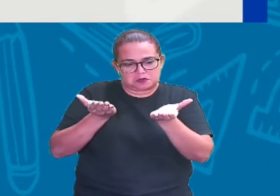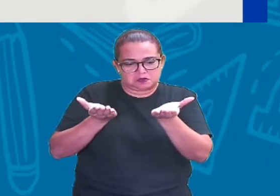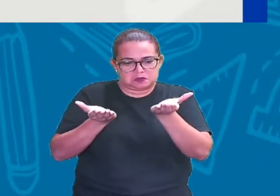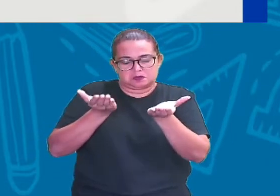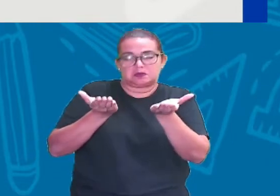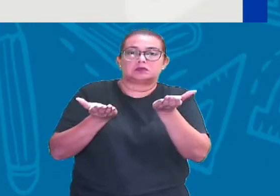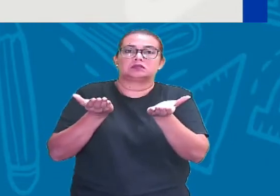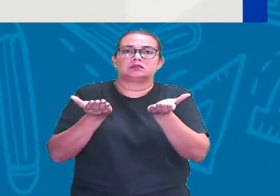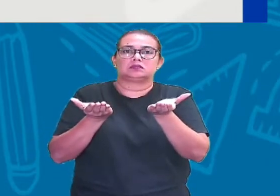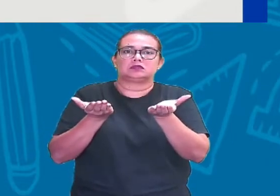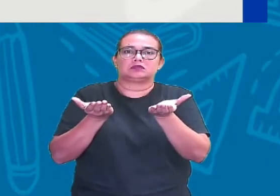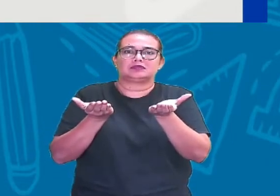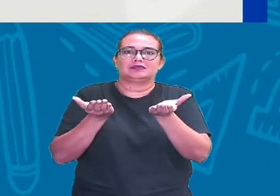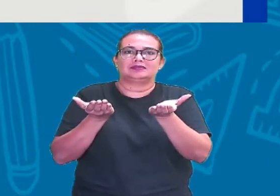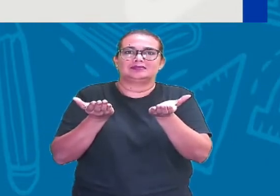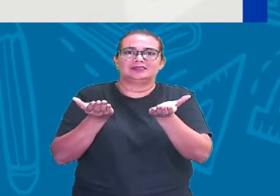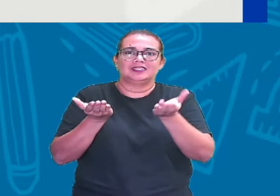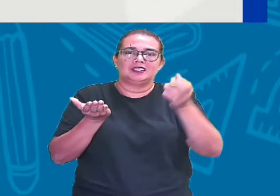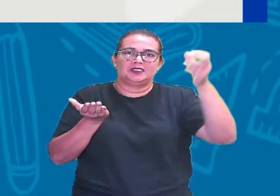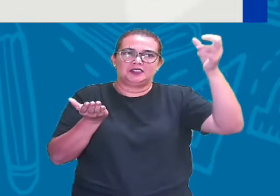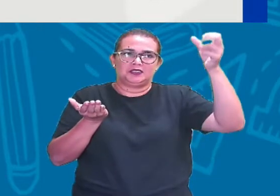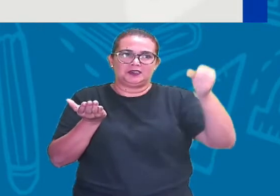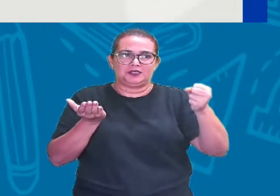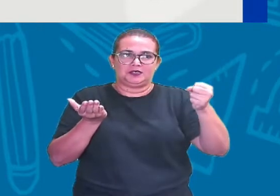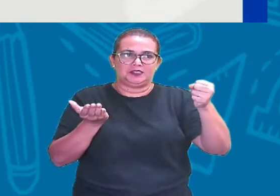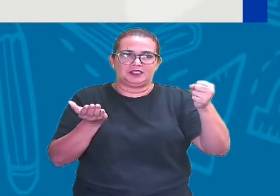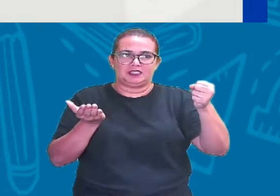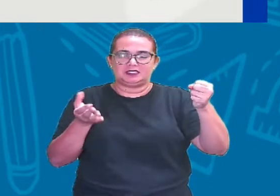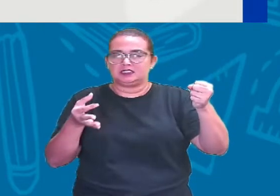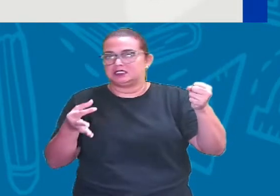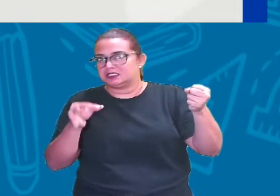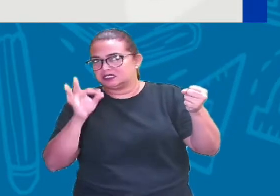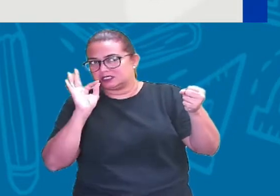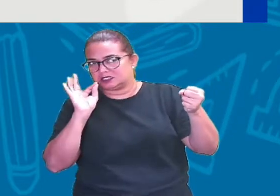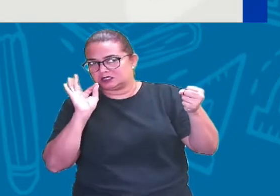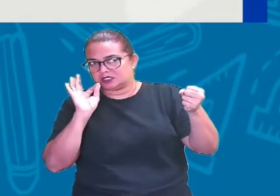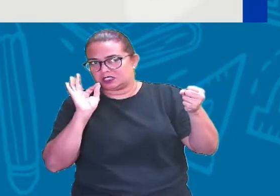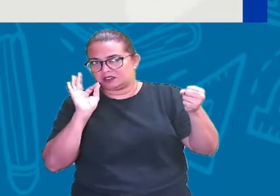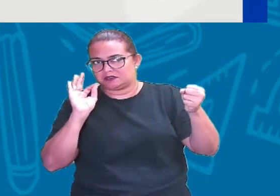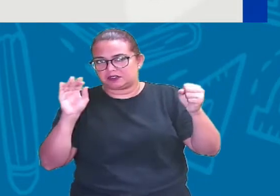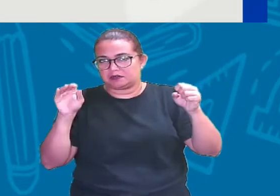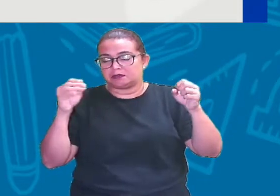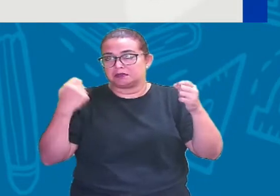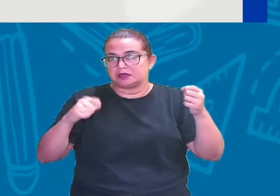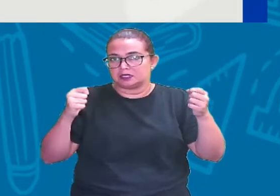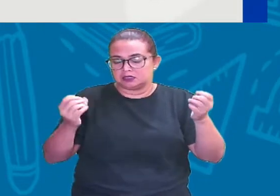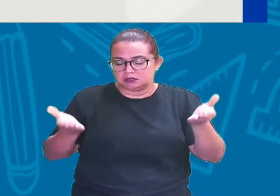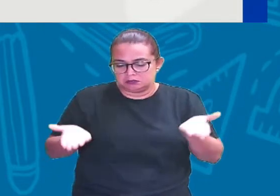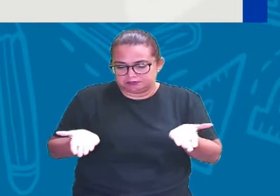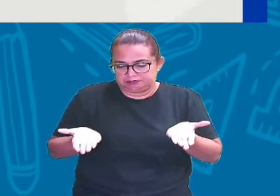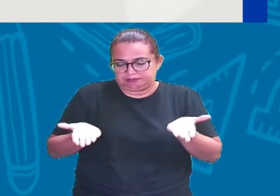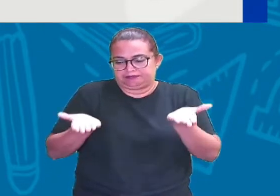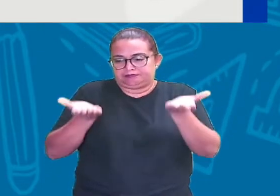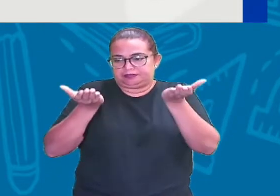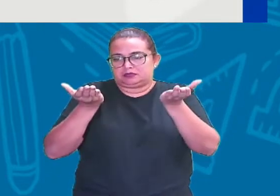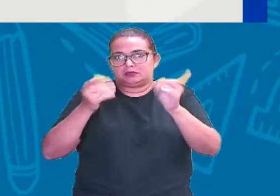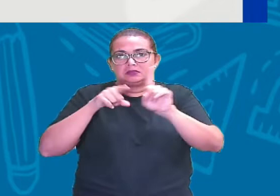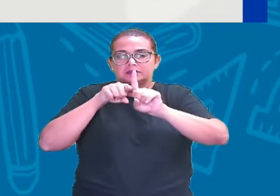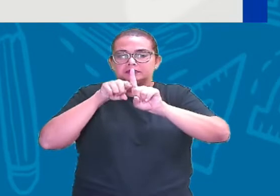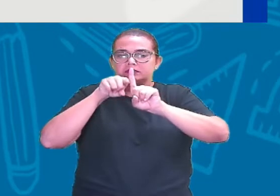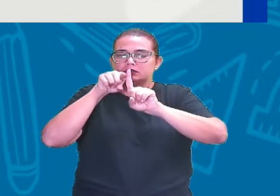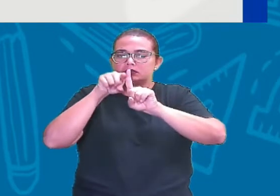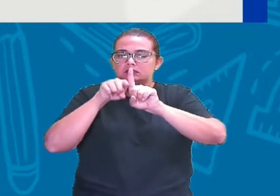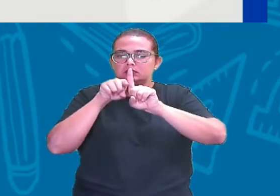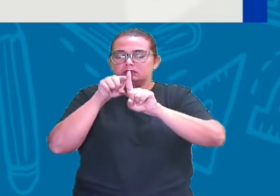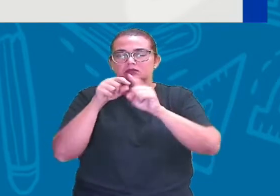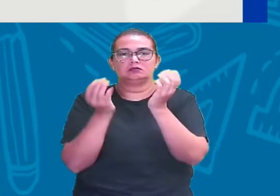equilíbrio, ou seja, tanto o leite quanto o café vão estar na mesma temperatura. Se estão na